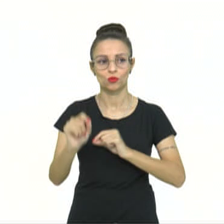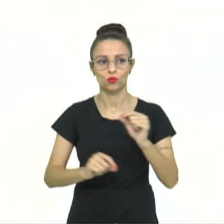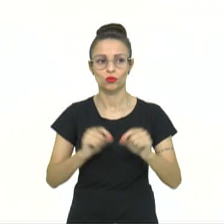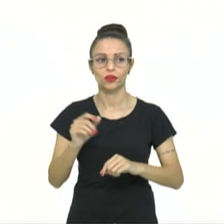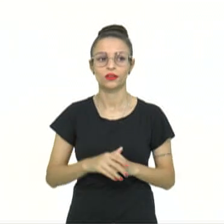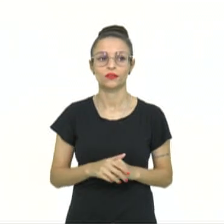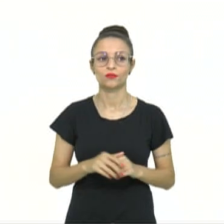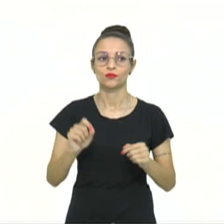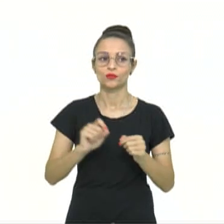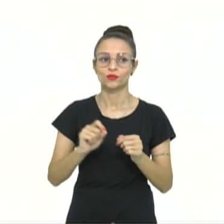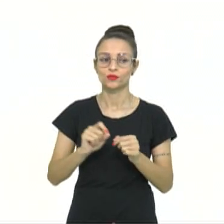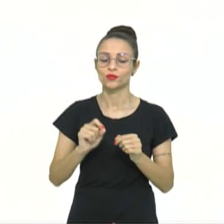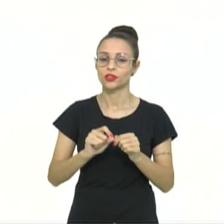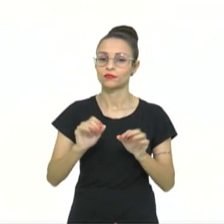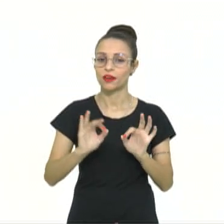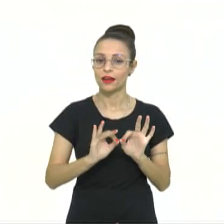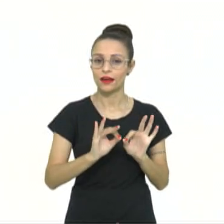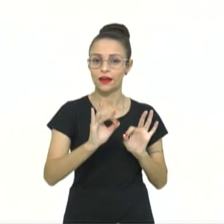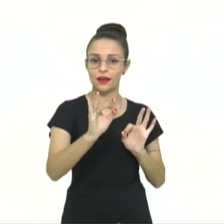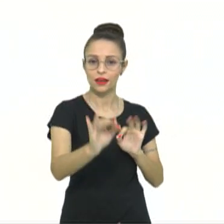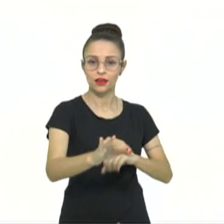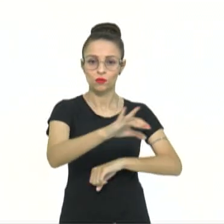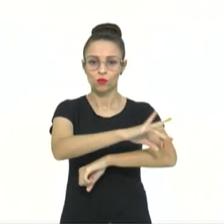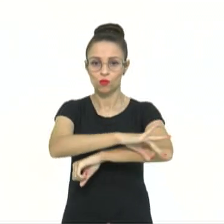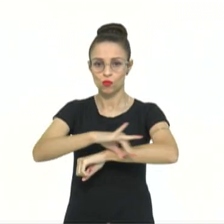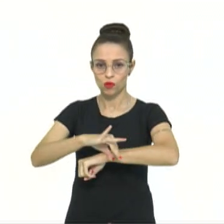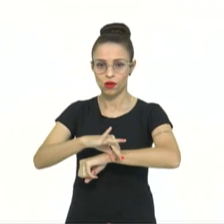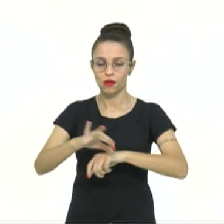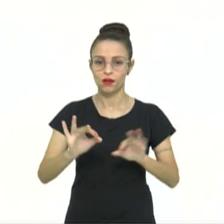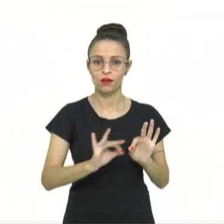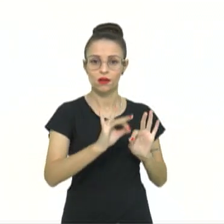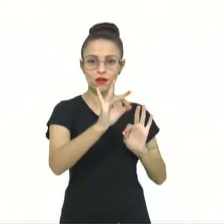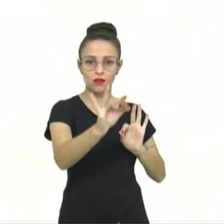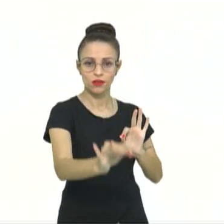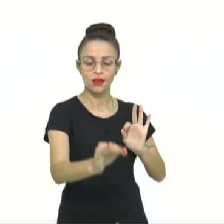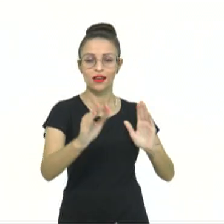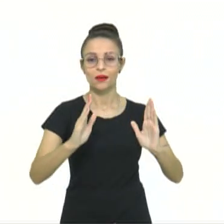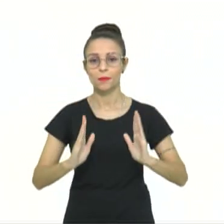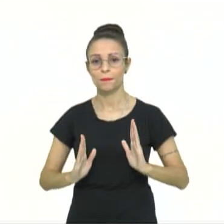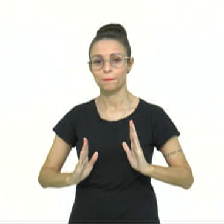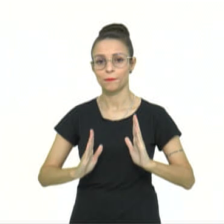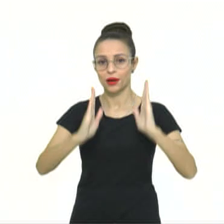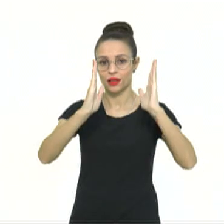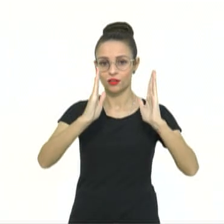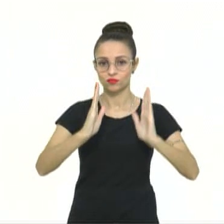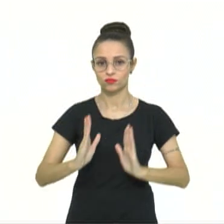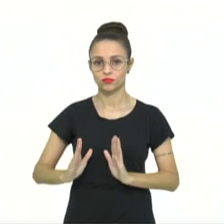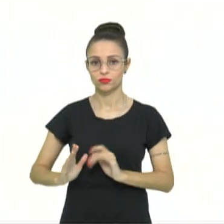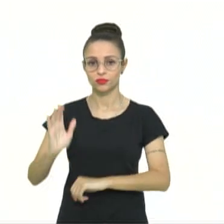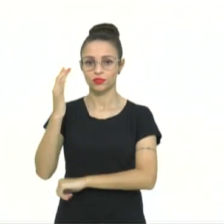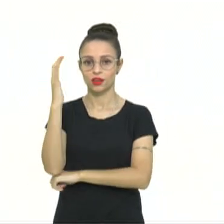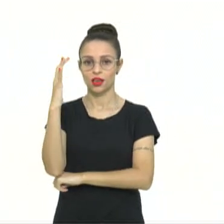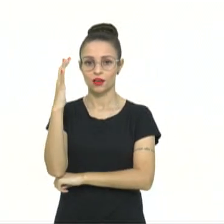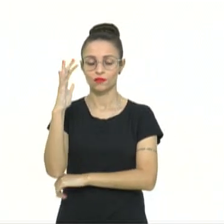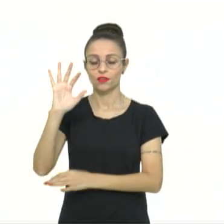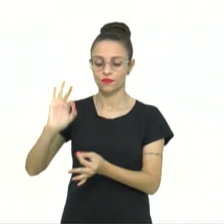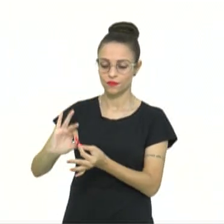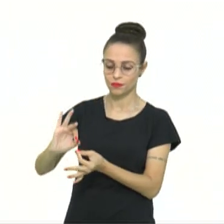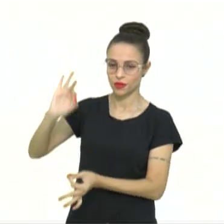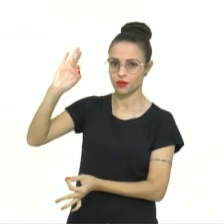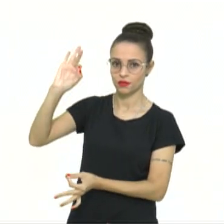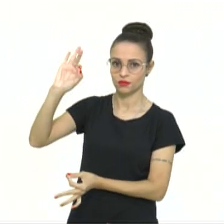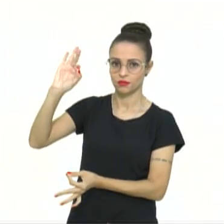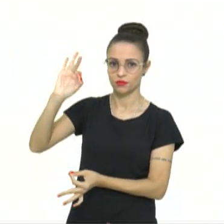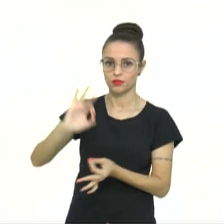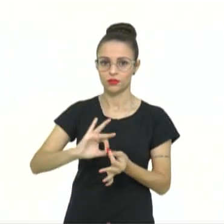a régua de forma perpendicular ao lado do prédio e da árvore que você fez, meça a altura de cada